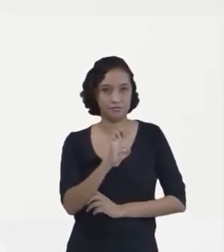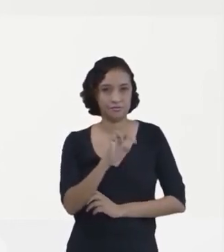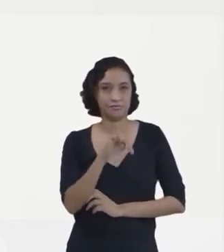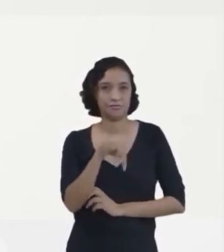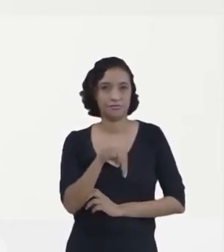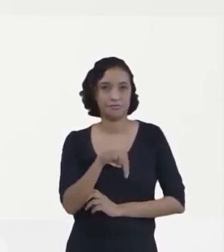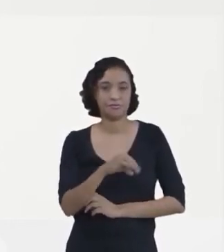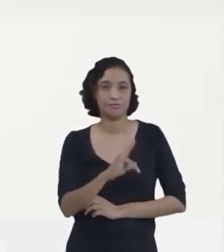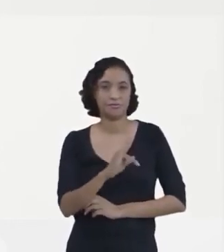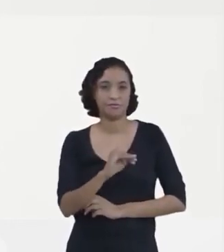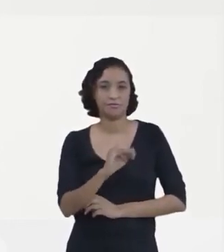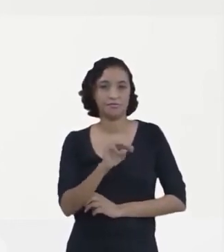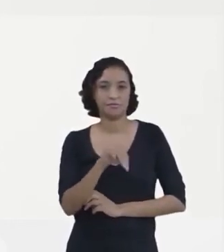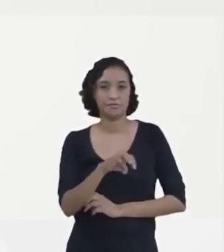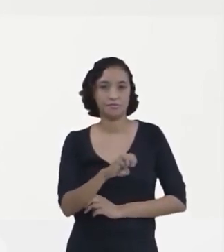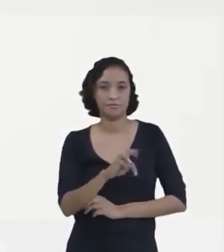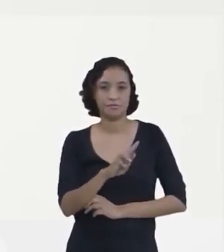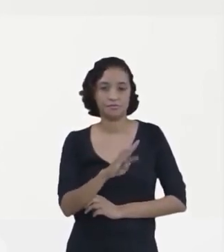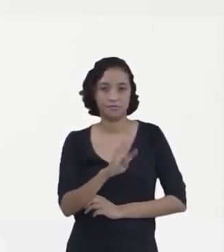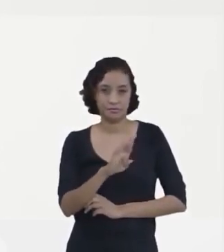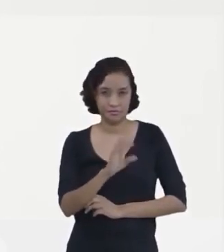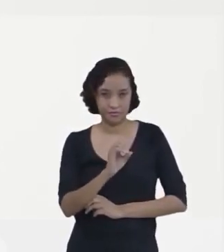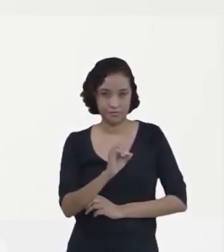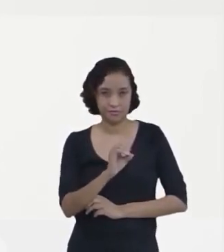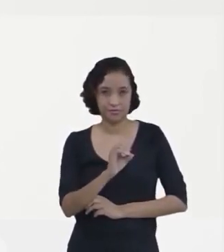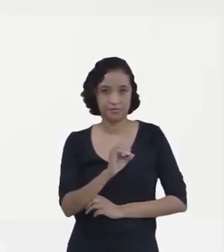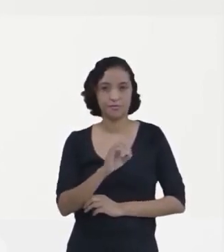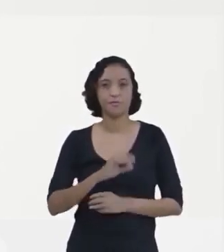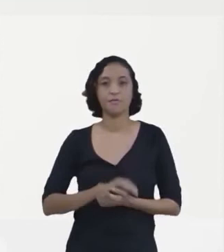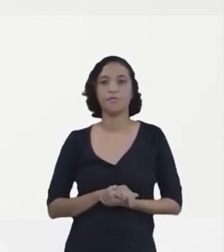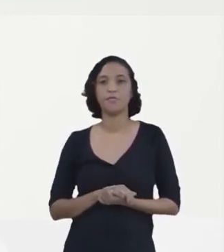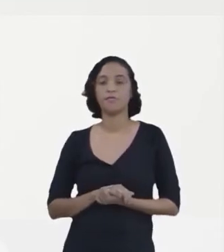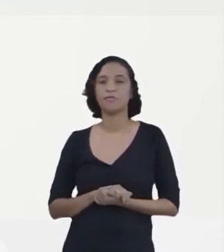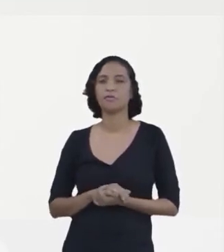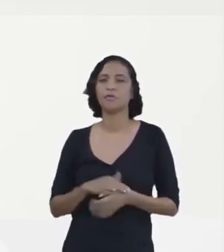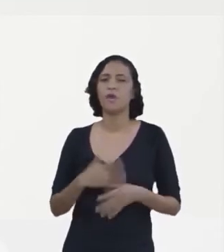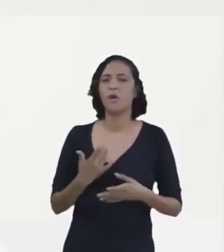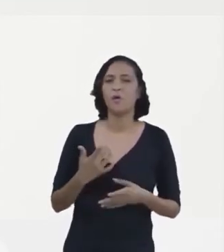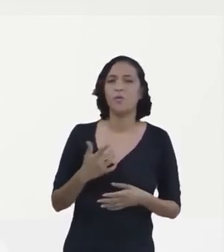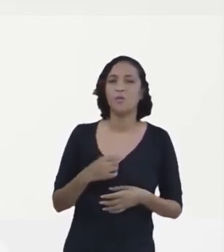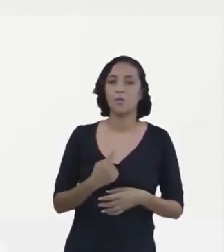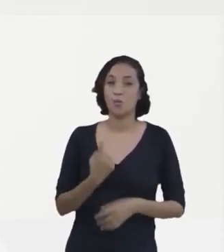é igual a 100